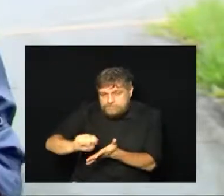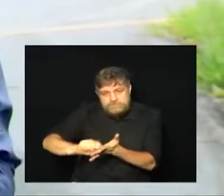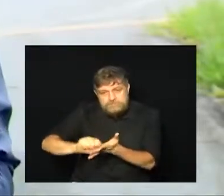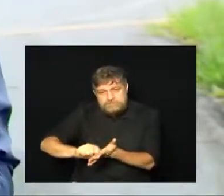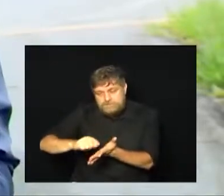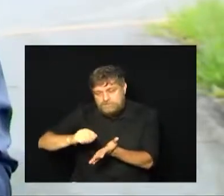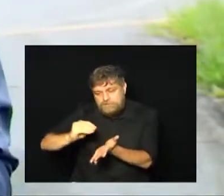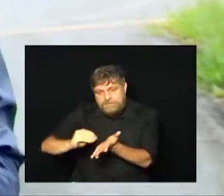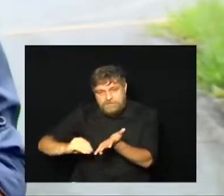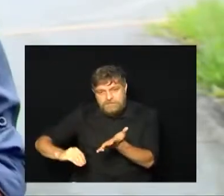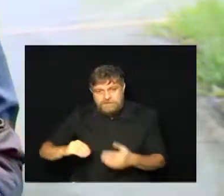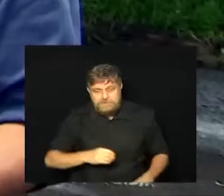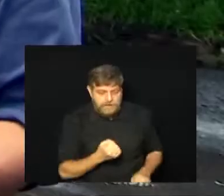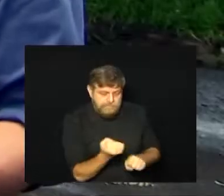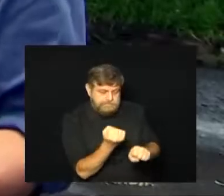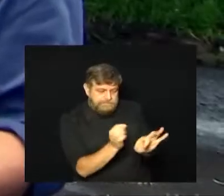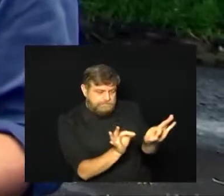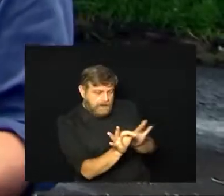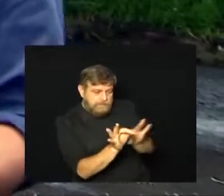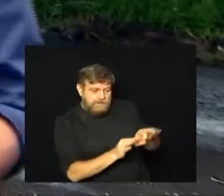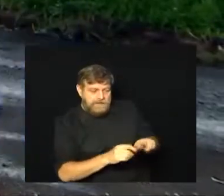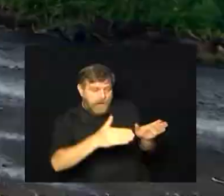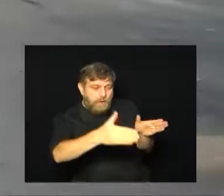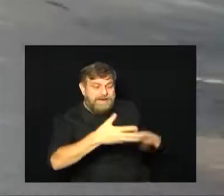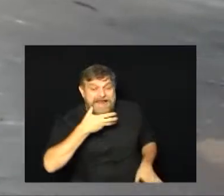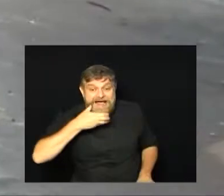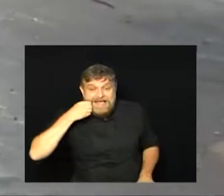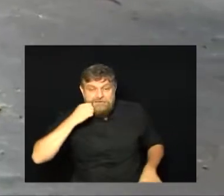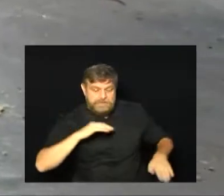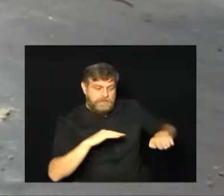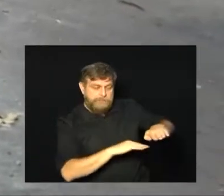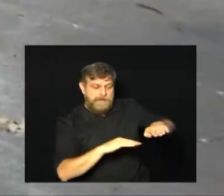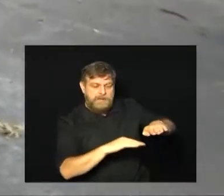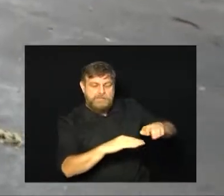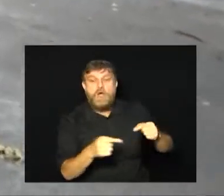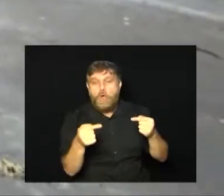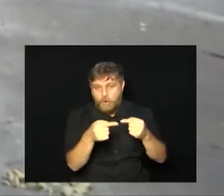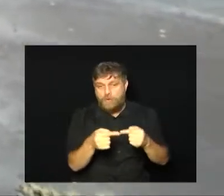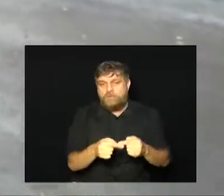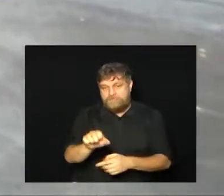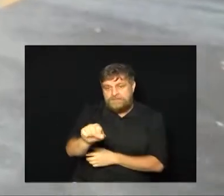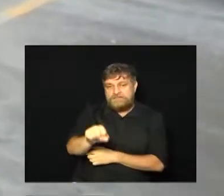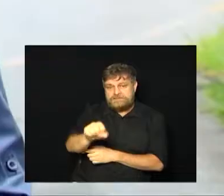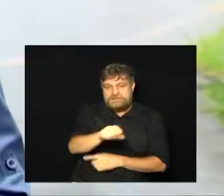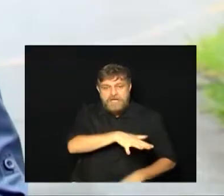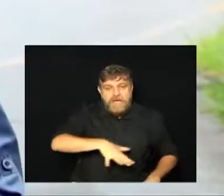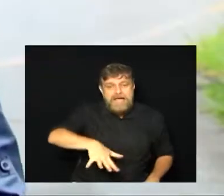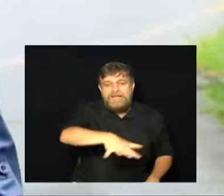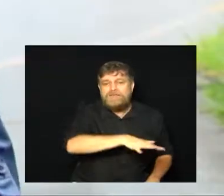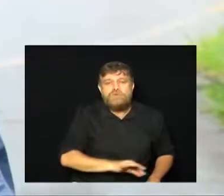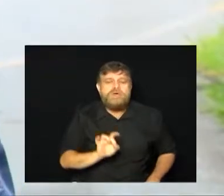a revitalização desse espaço para um bolsão. Segundo o parlamentar, o espaço é adequado para o bolsão. Não é